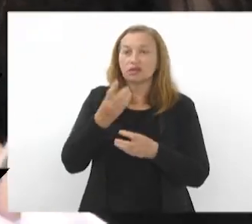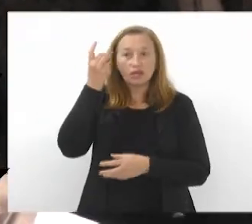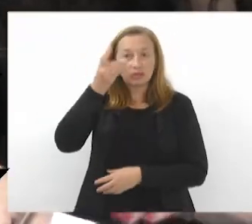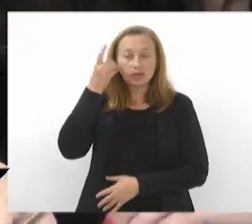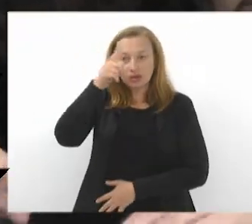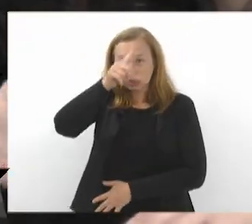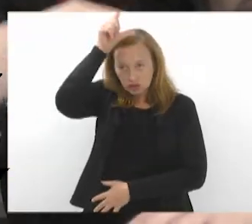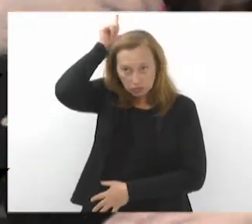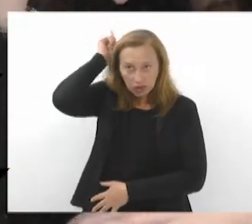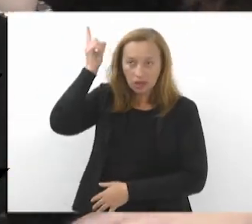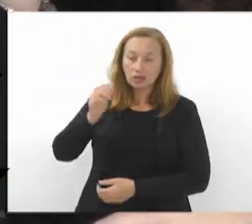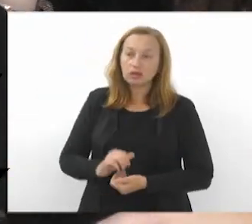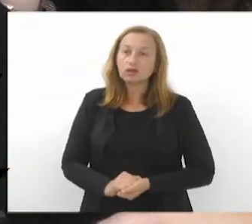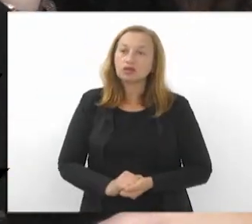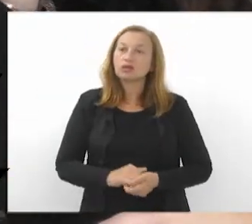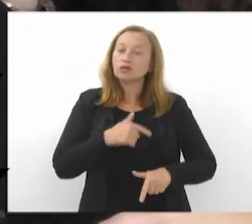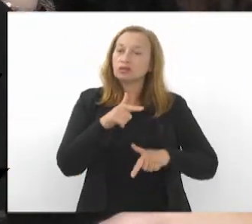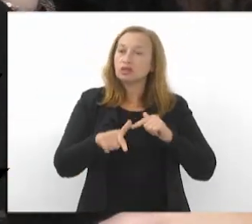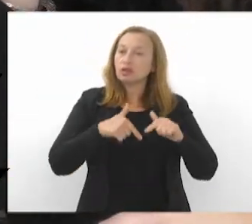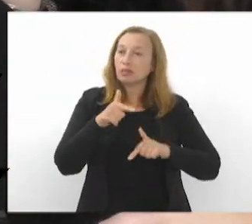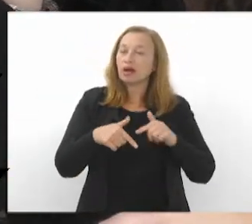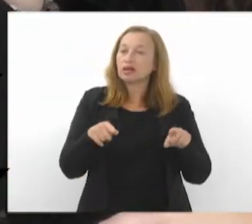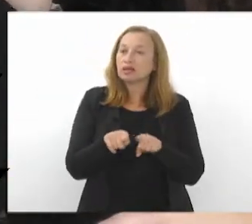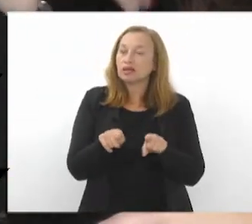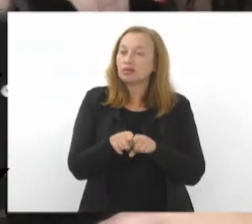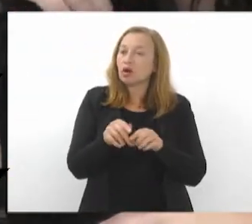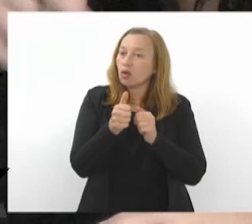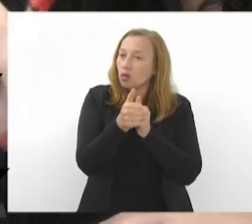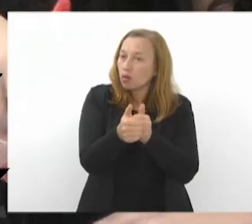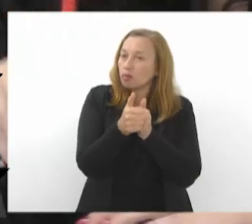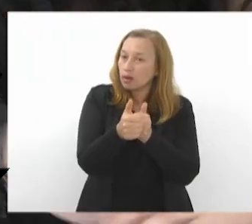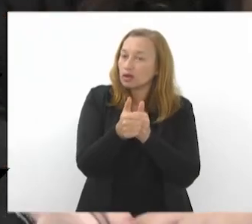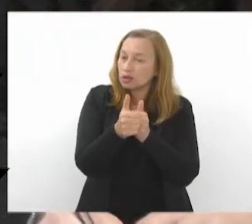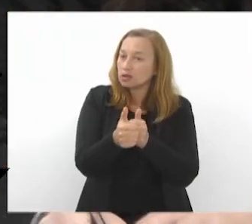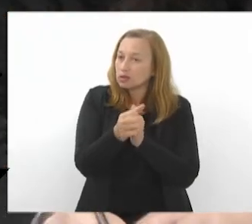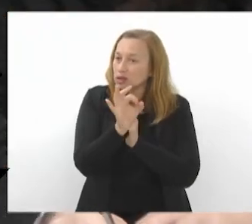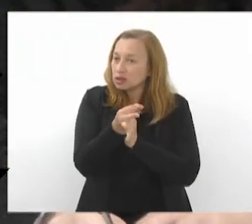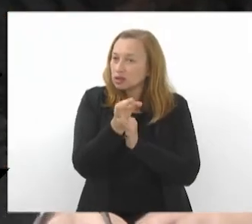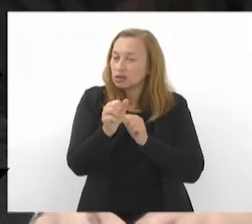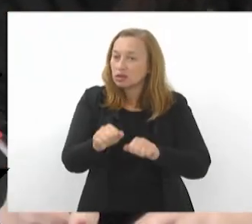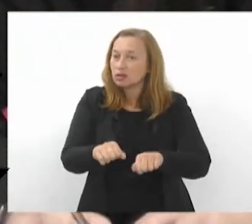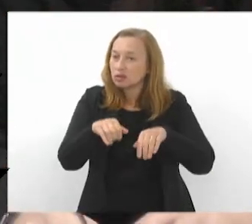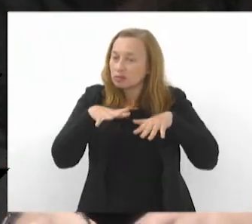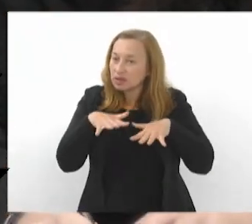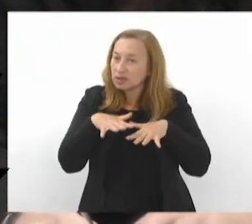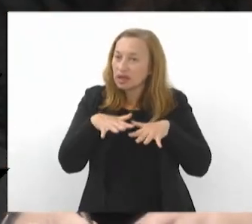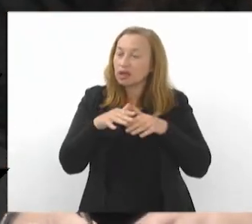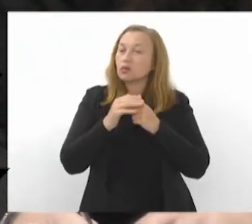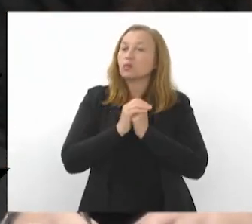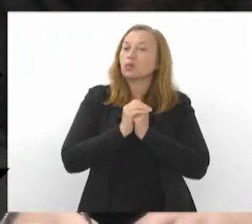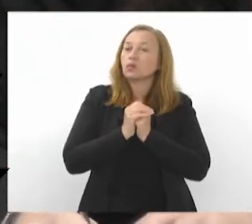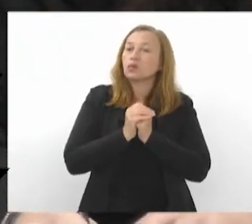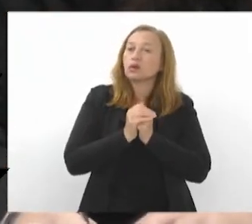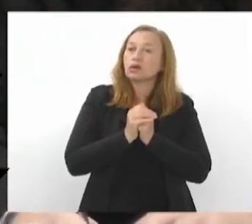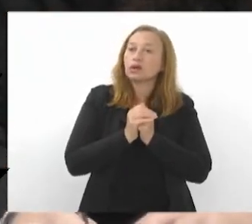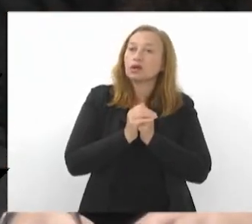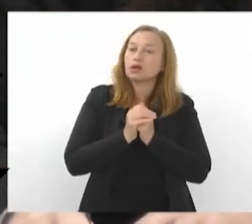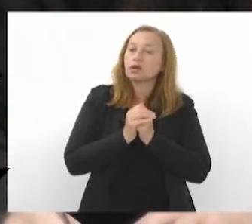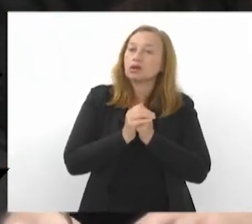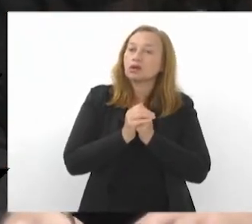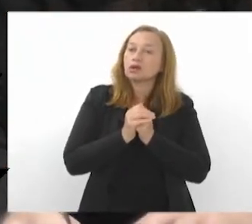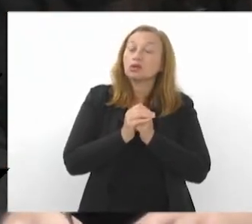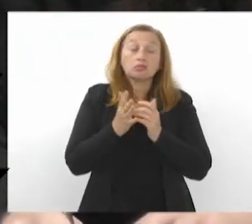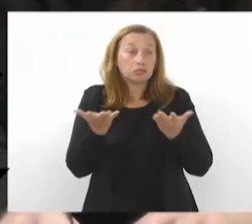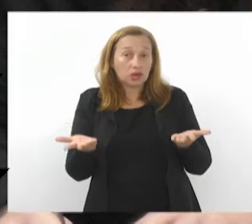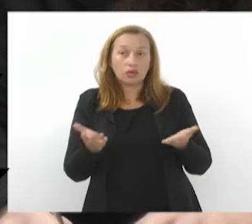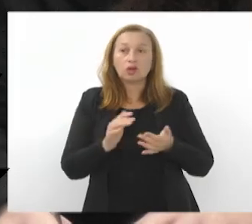Luiz Paulo e o trabalho também que eu estou acompanhando dele, obviamente, no plenário, né, e,